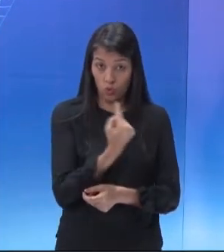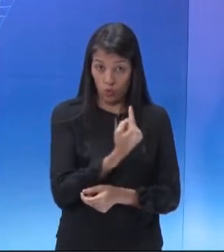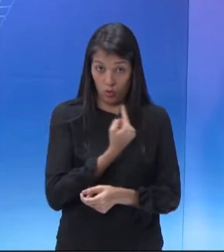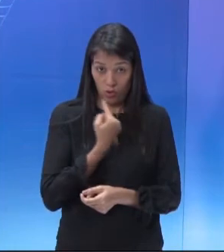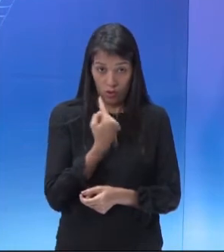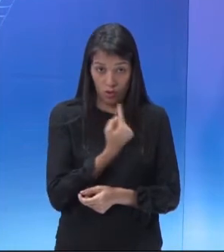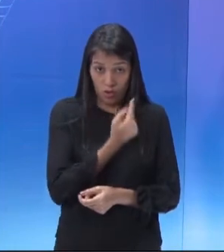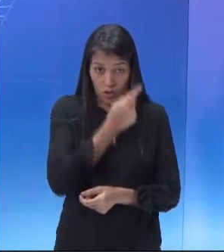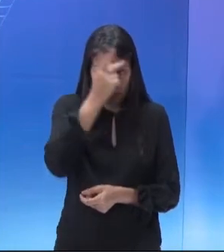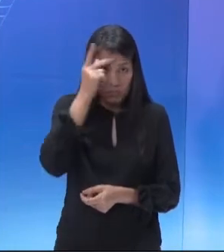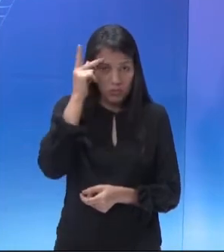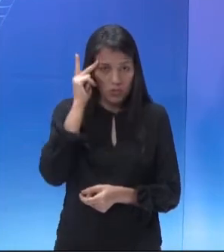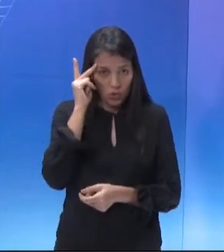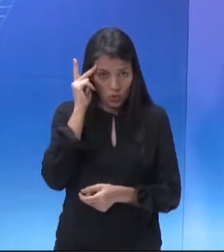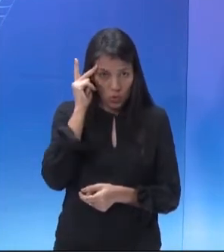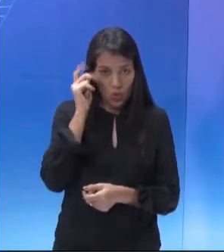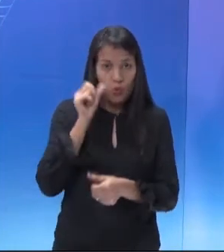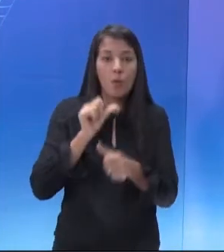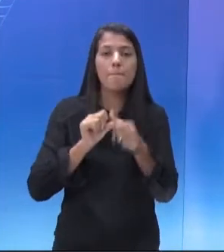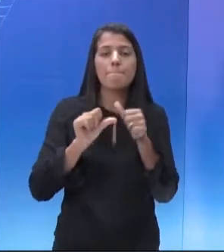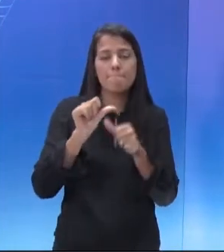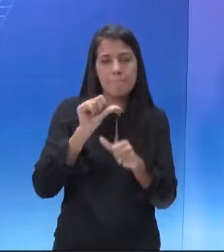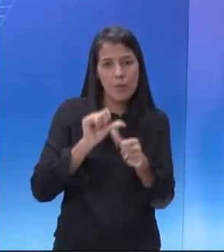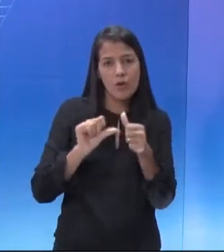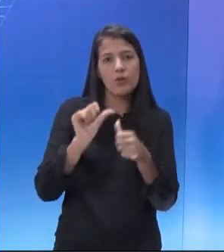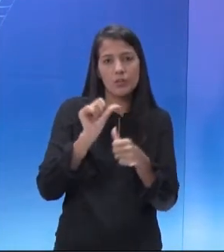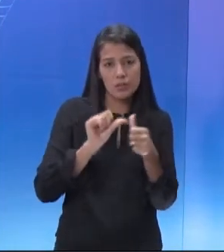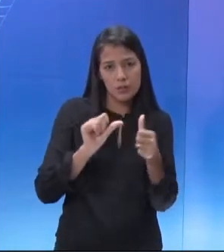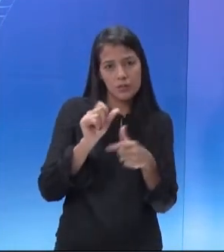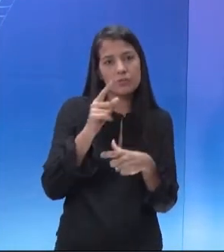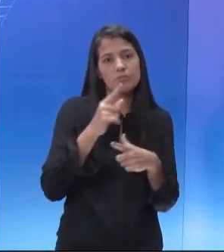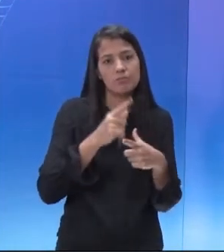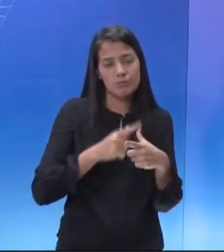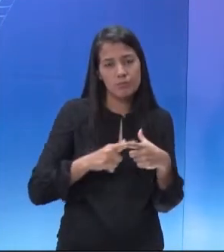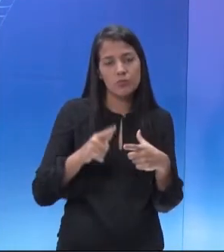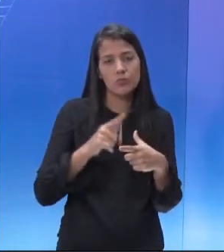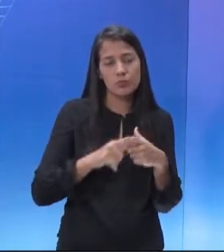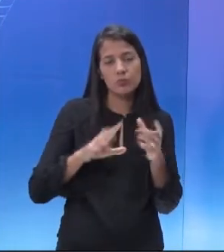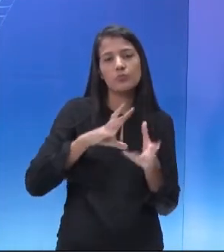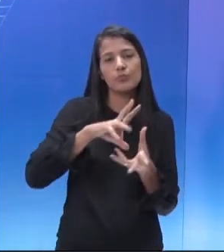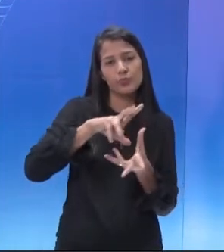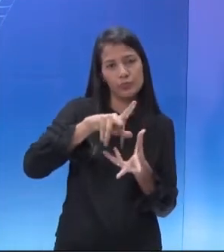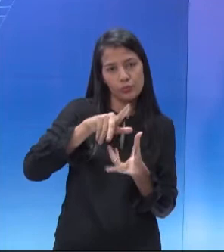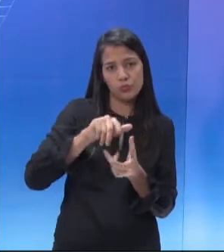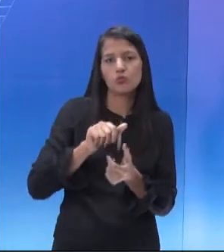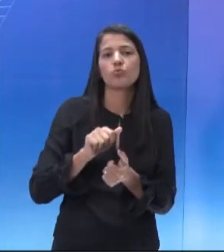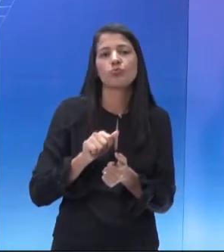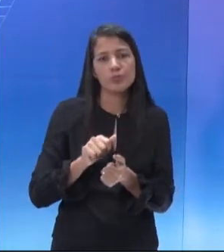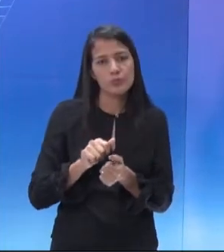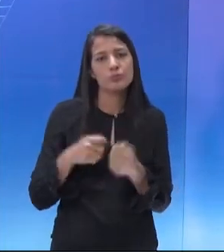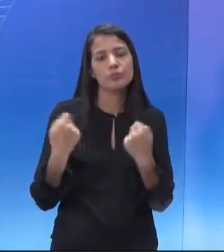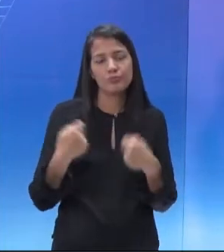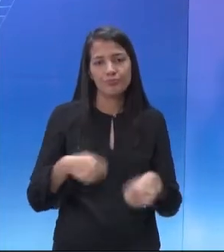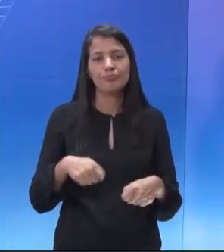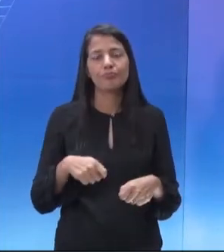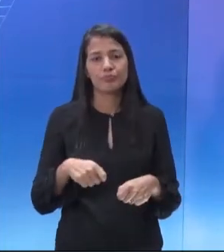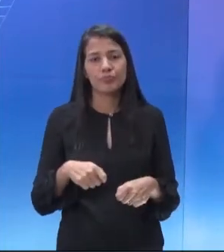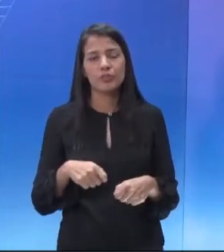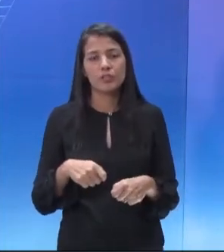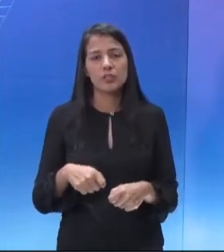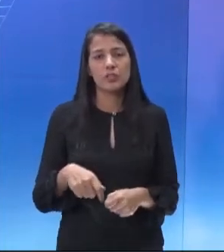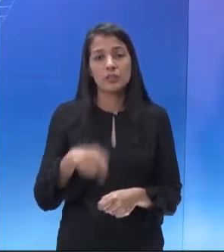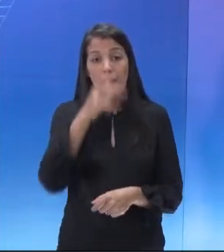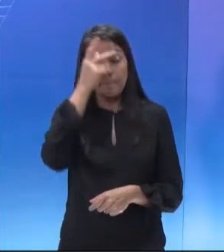sociedade, reação do cidadão, reação de quem está vendo o problema e que precisa participar